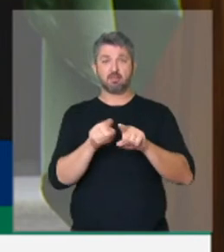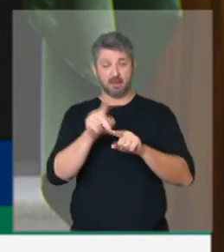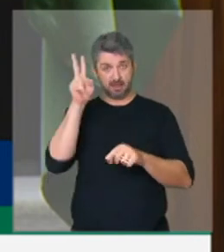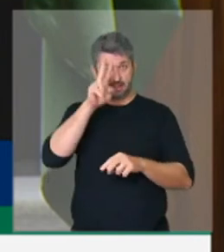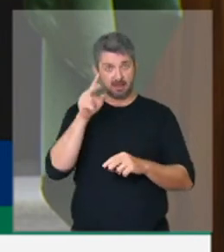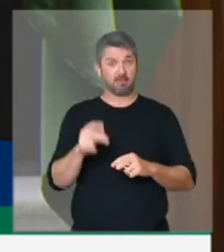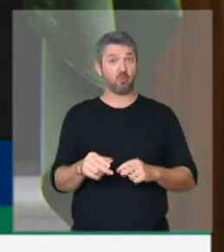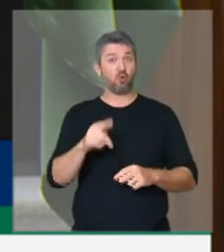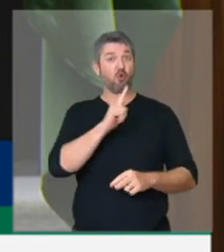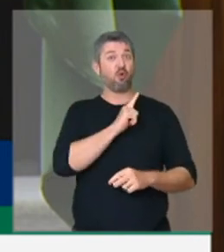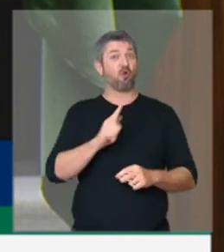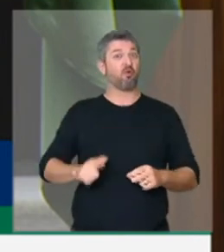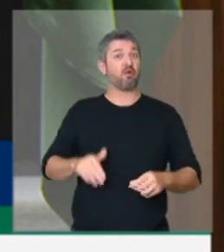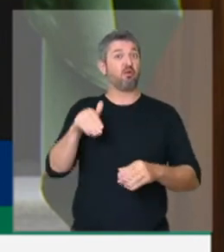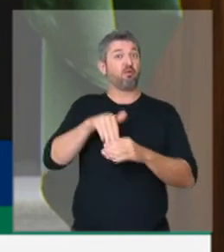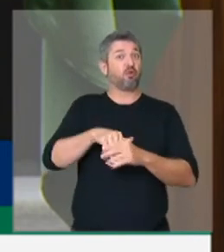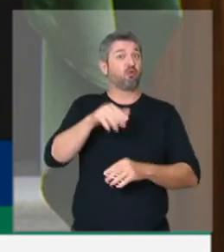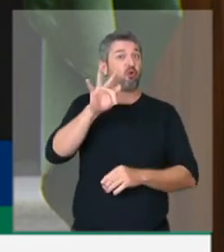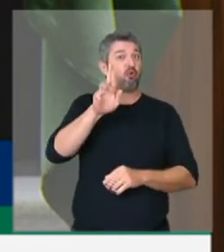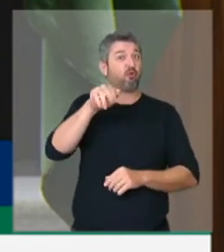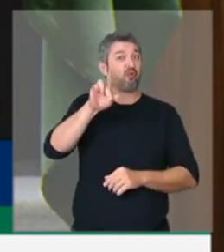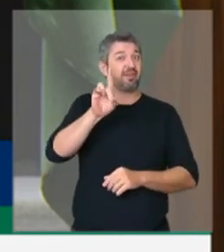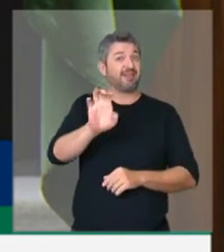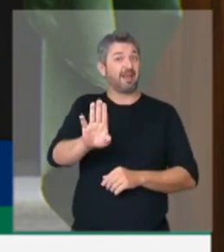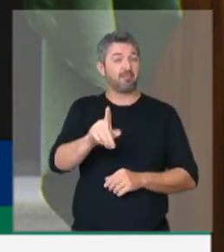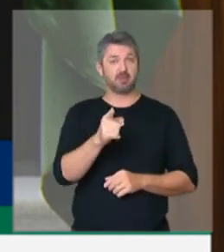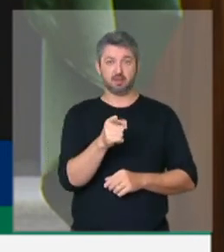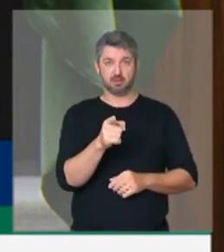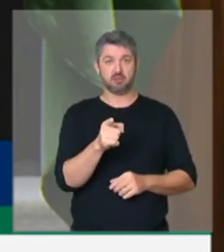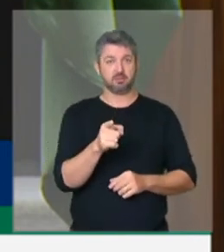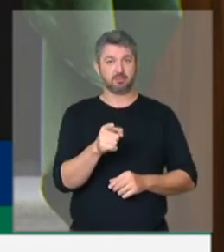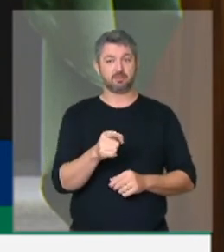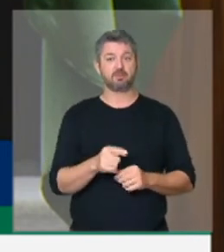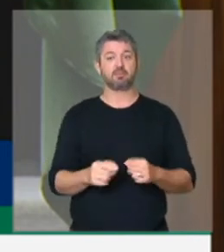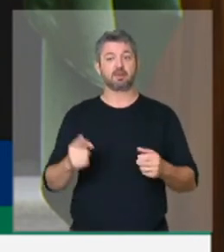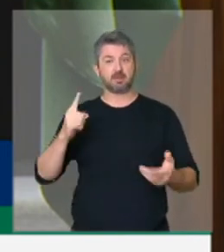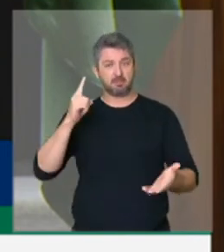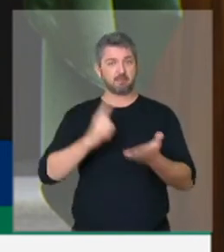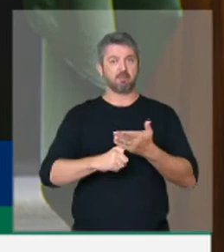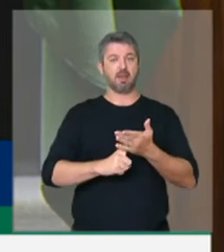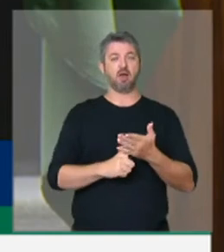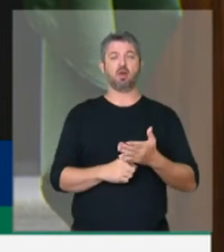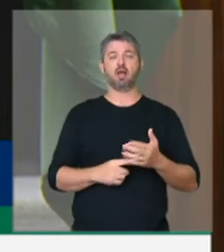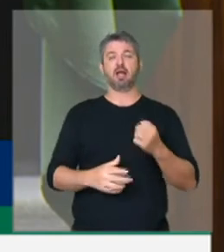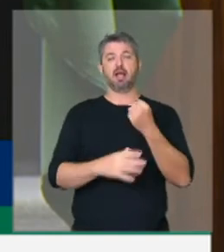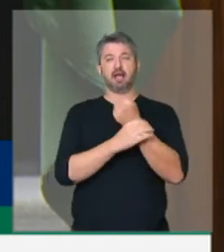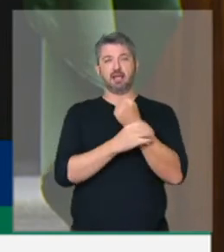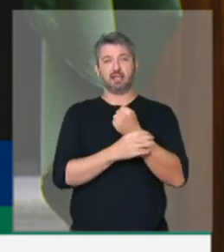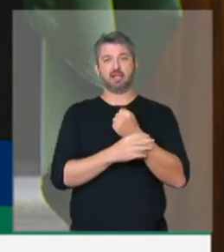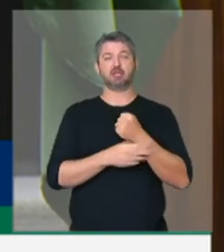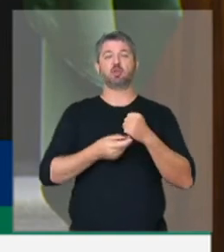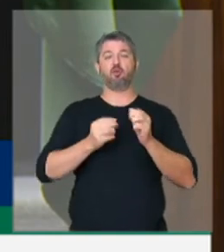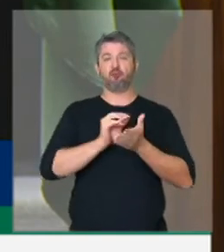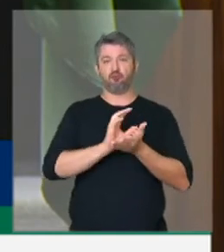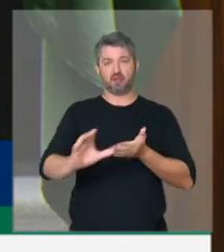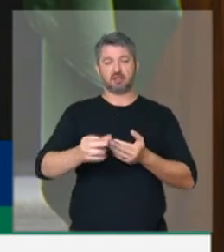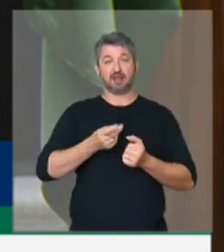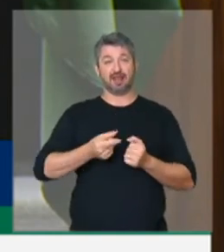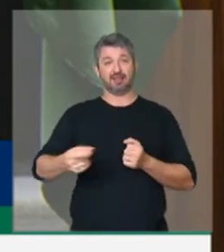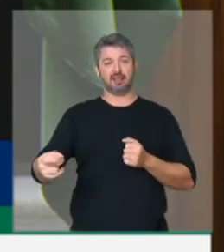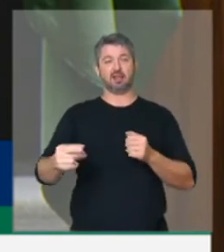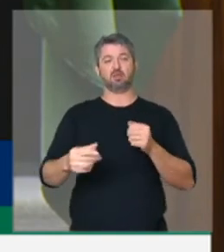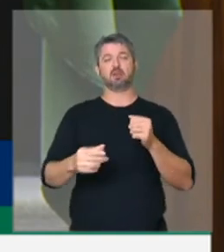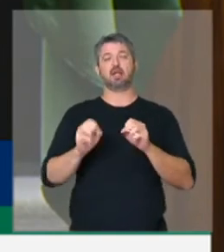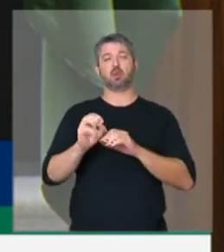governo votou o Fundeb, que marca pela primeira vez a garantia na Constituição do financiamento permanente para a educação básica,